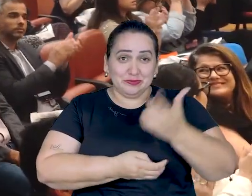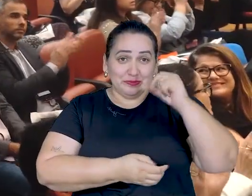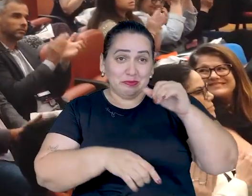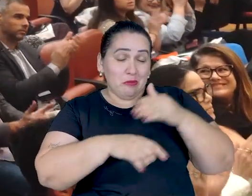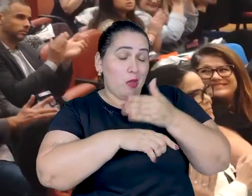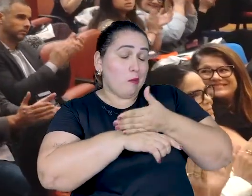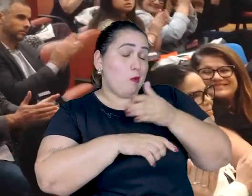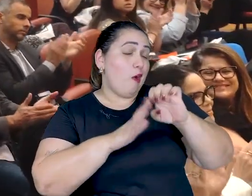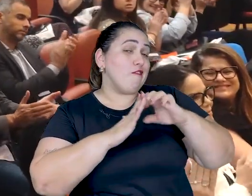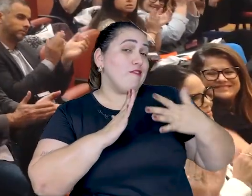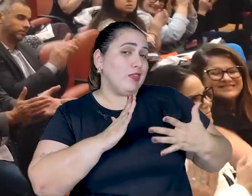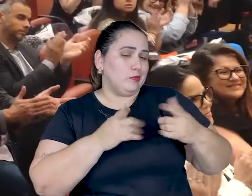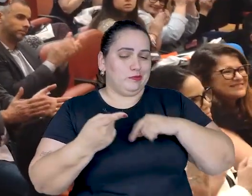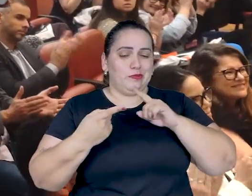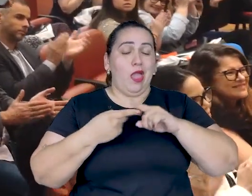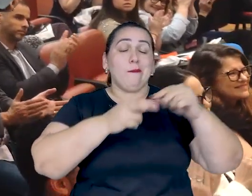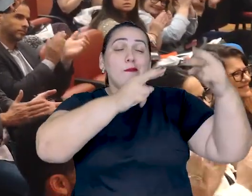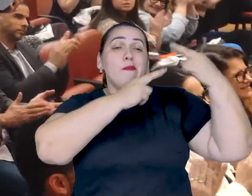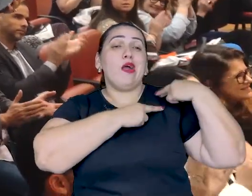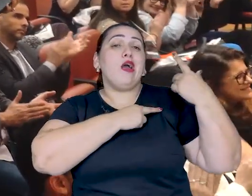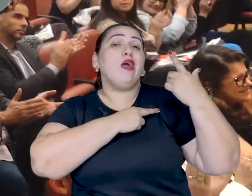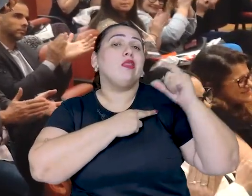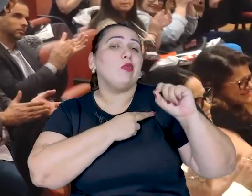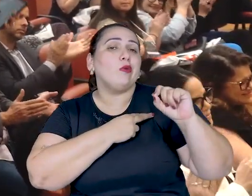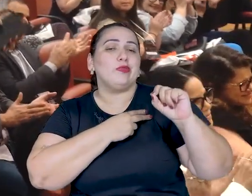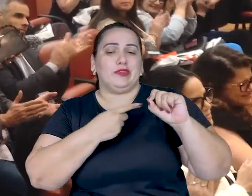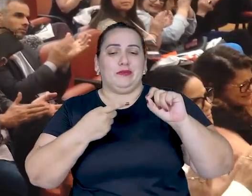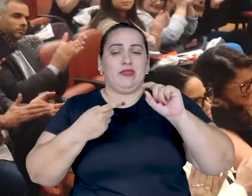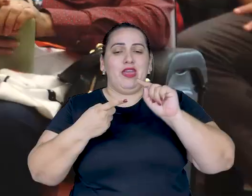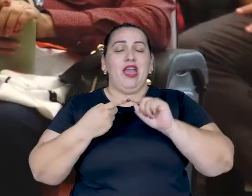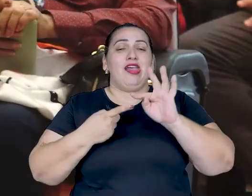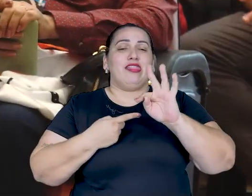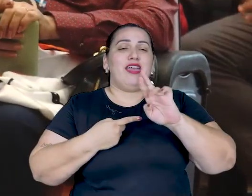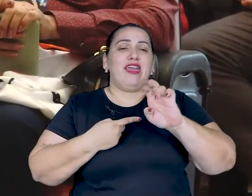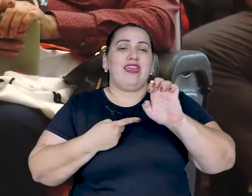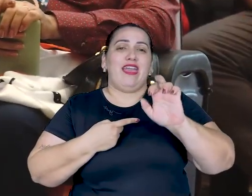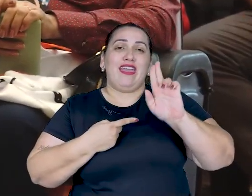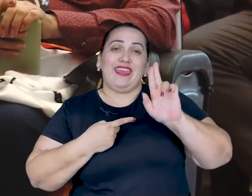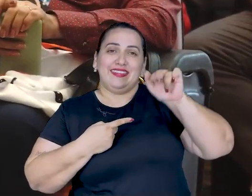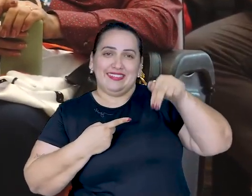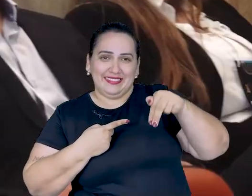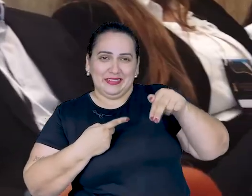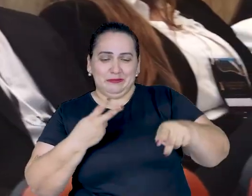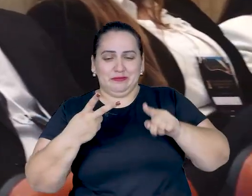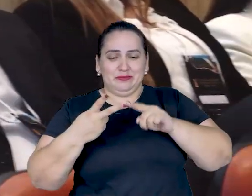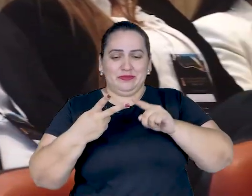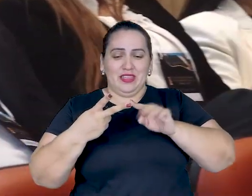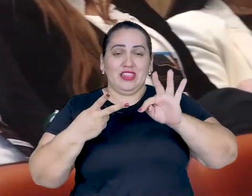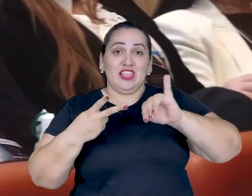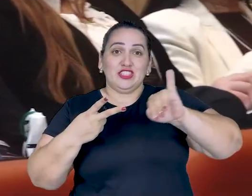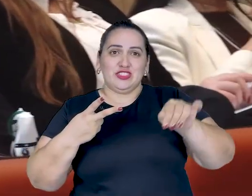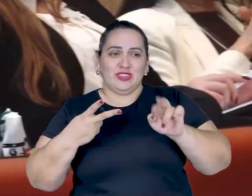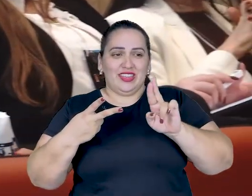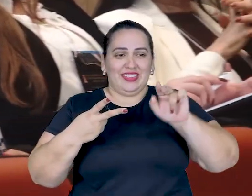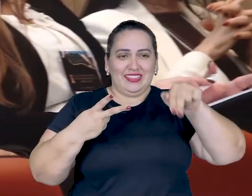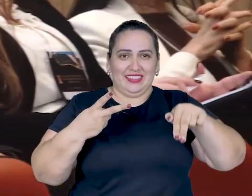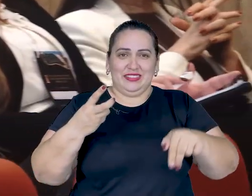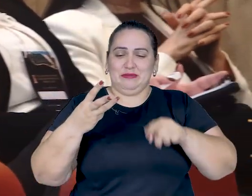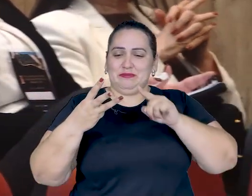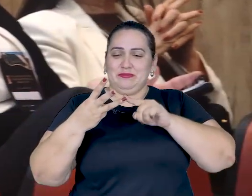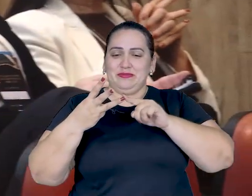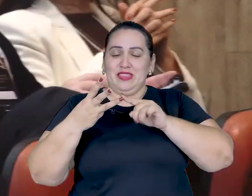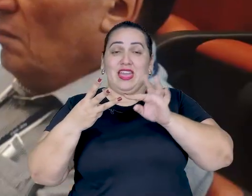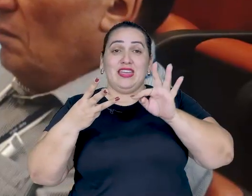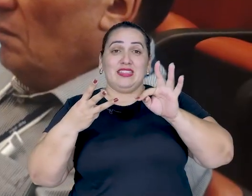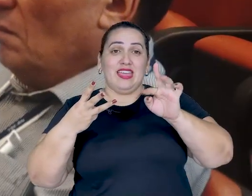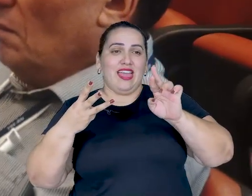evento representantes do Tribunal Regional Eleitoral do Rio Grande do Norte, o TRRN, do Tribunal de Justiça, o